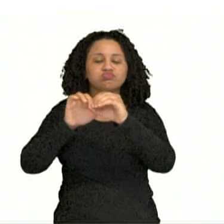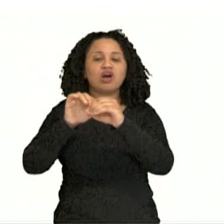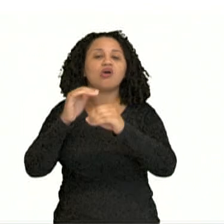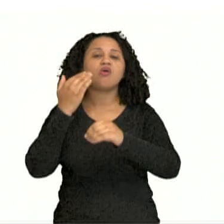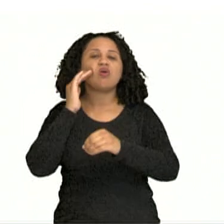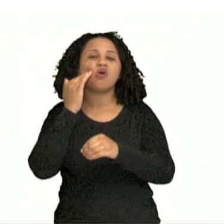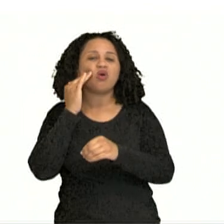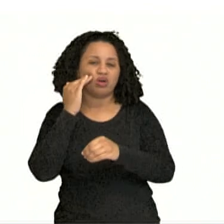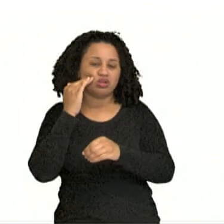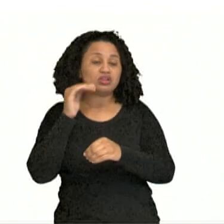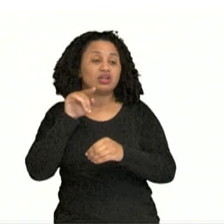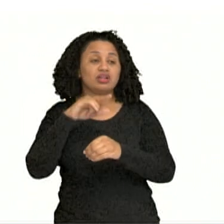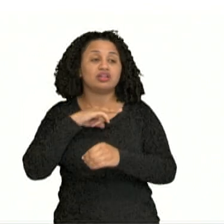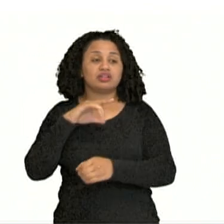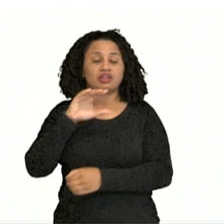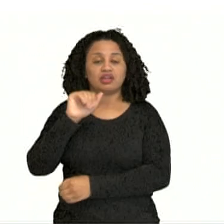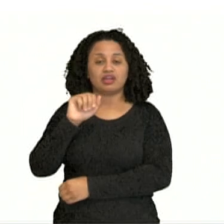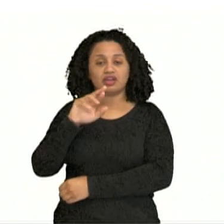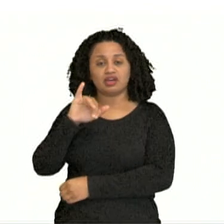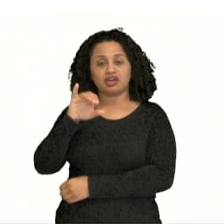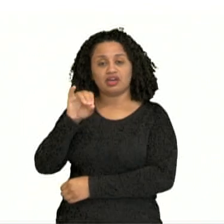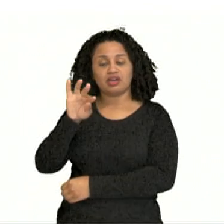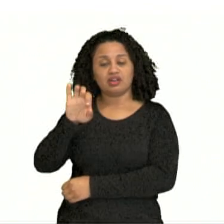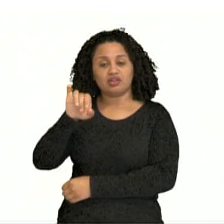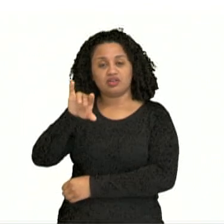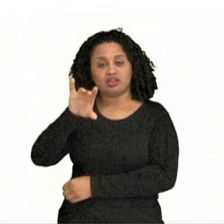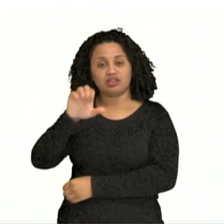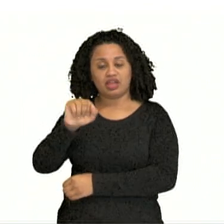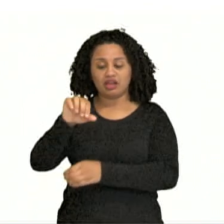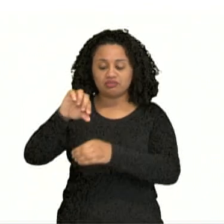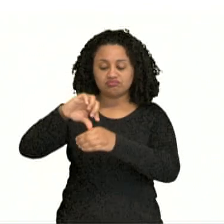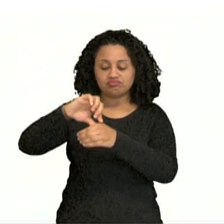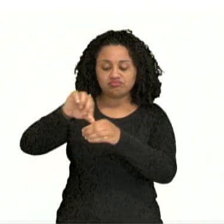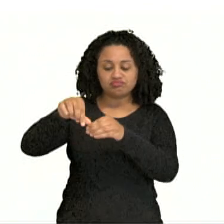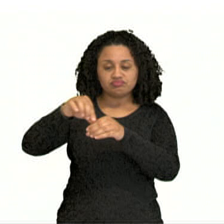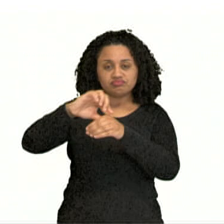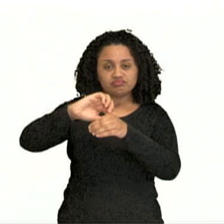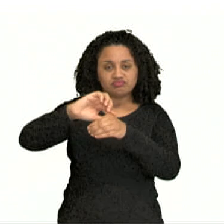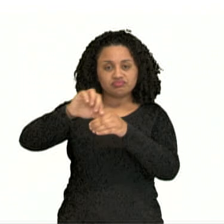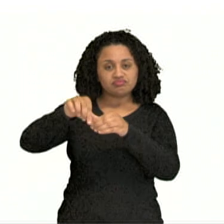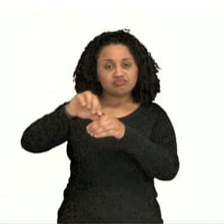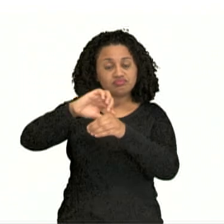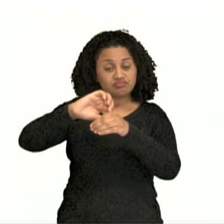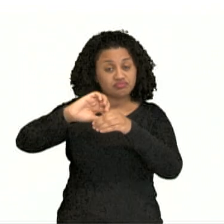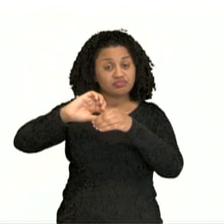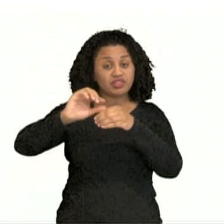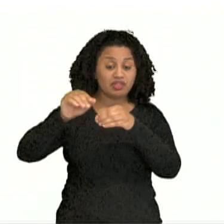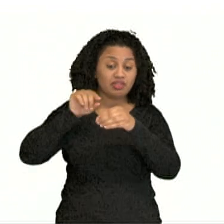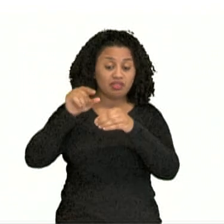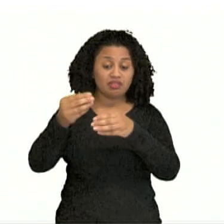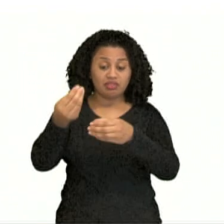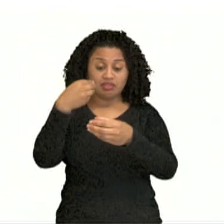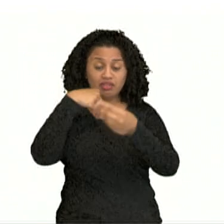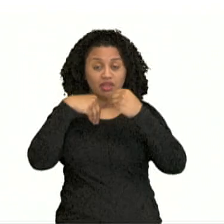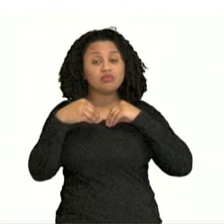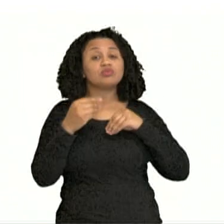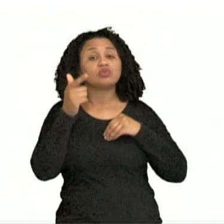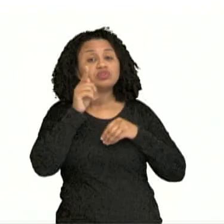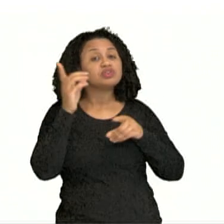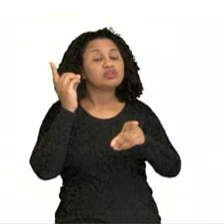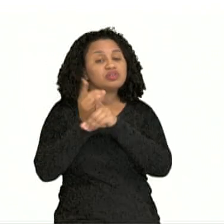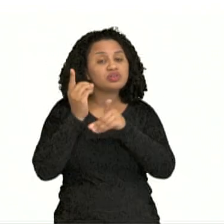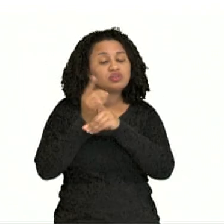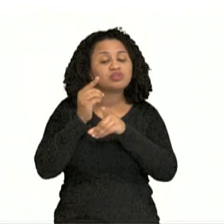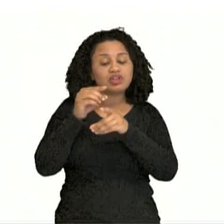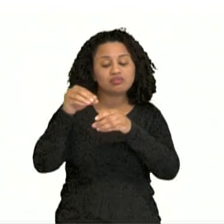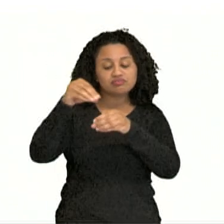a carioteca, essa membrana cheia de poros. No seu interior eu vou encontrar o